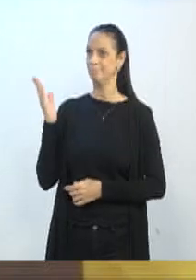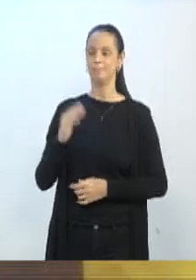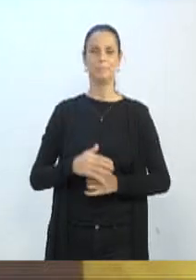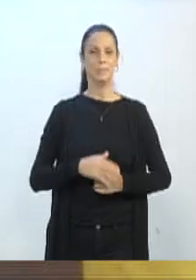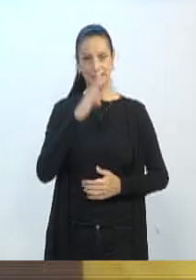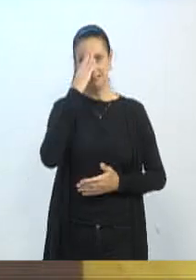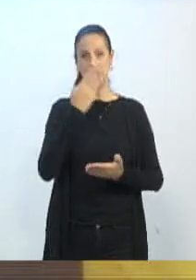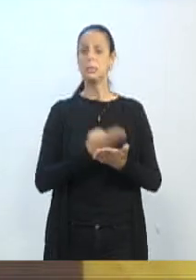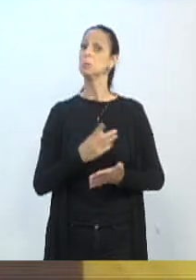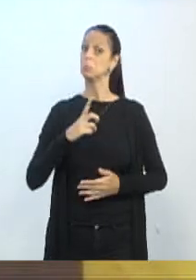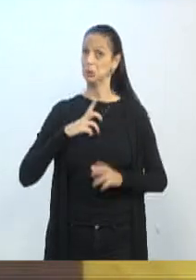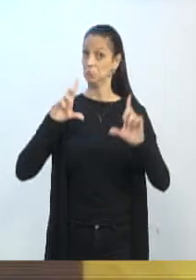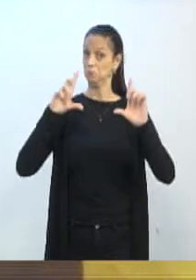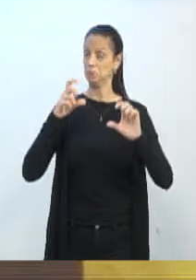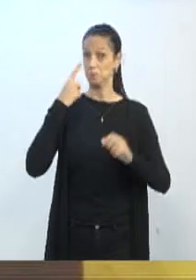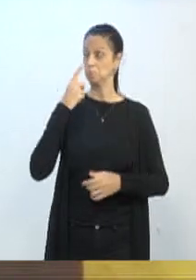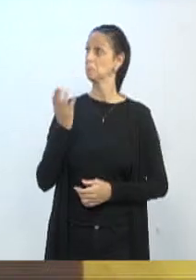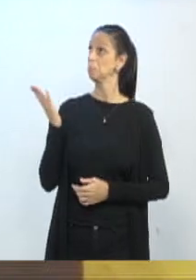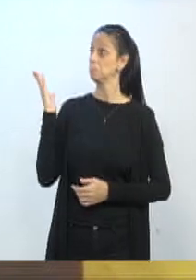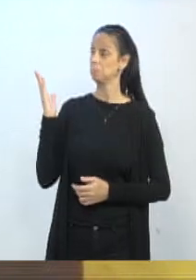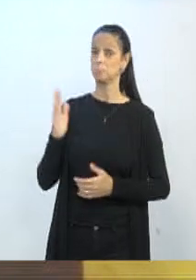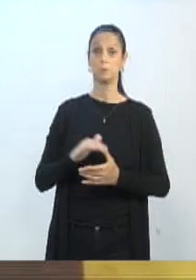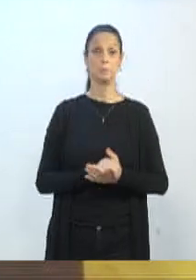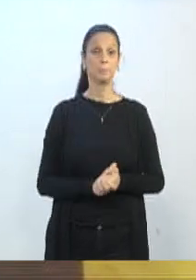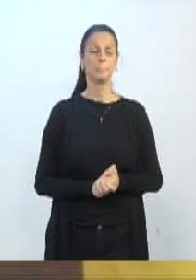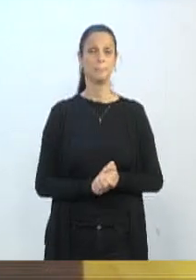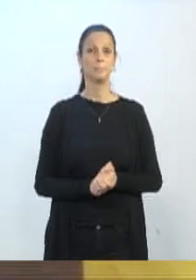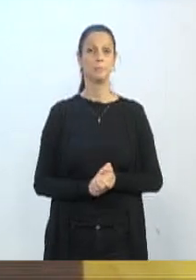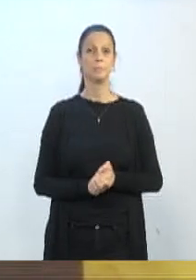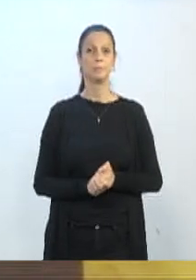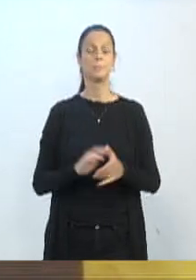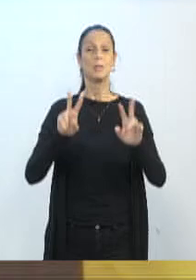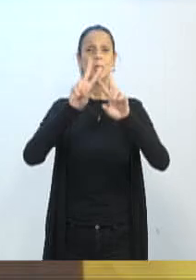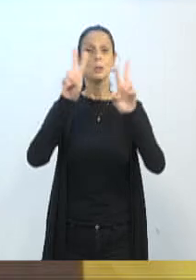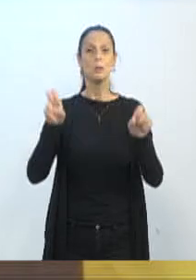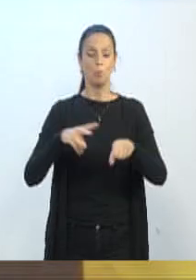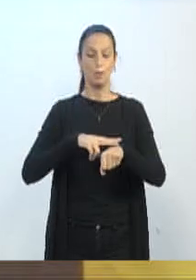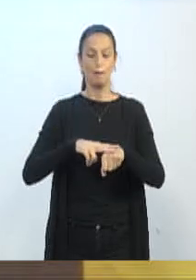nós temos uma foto aí é sobre roçadas